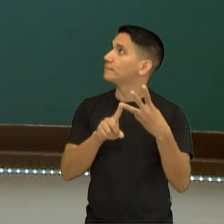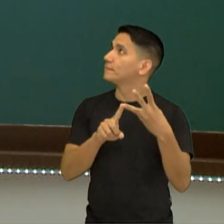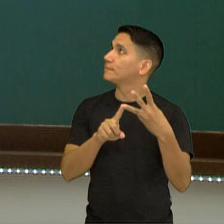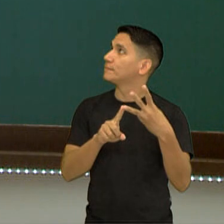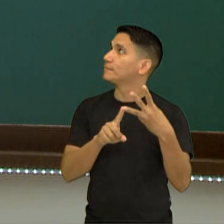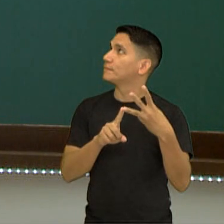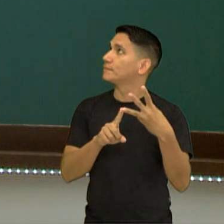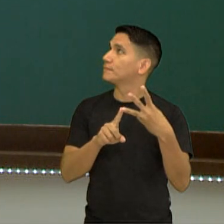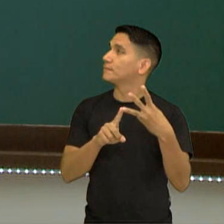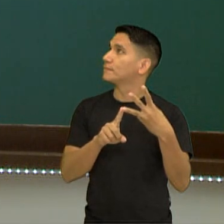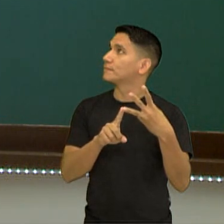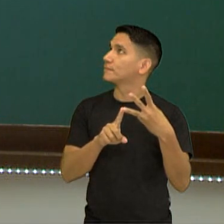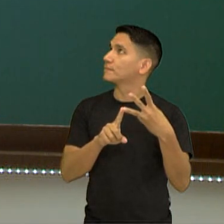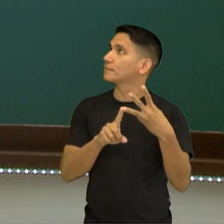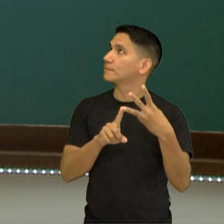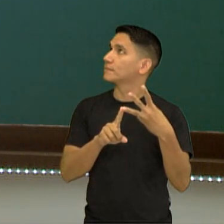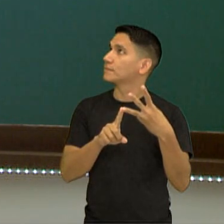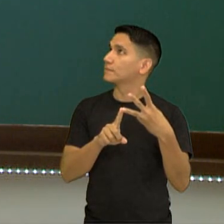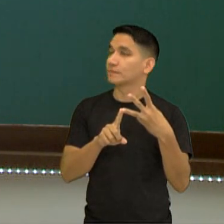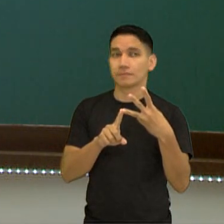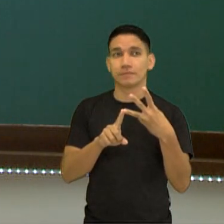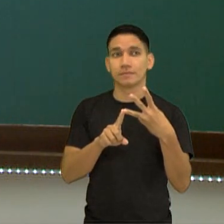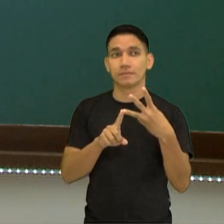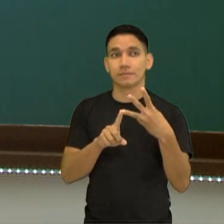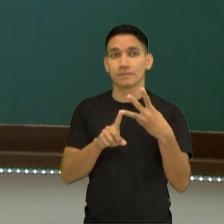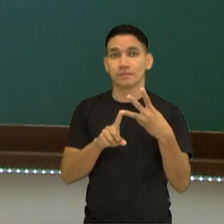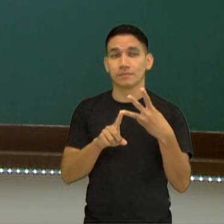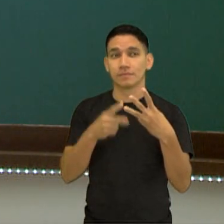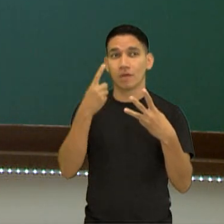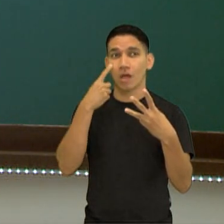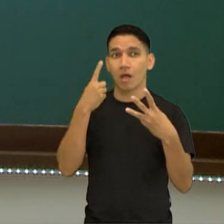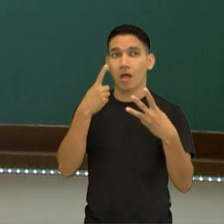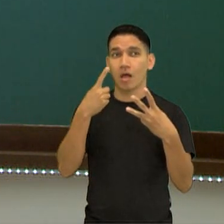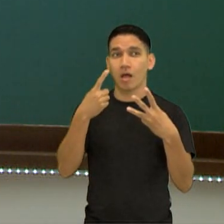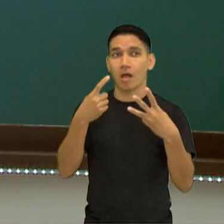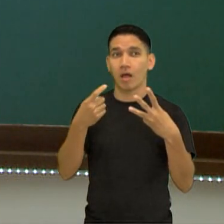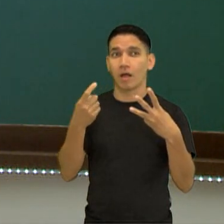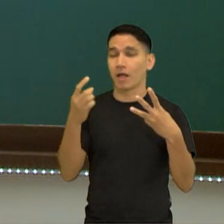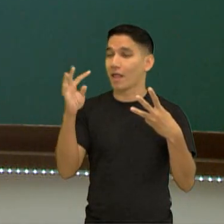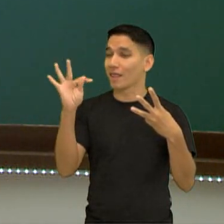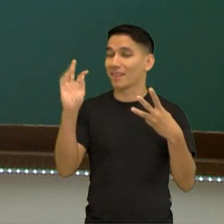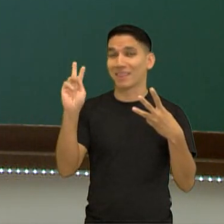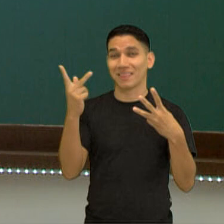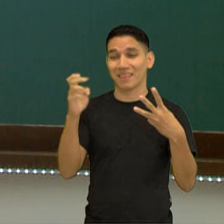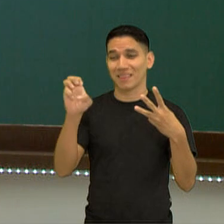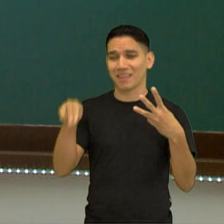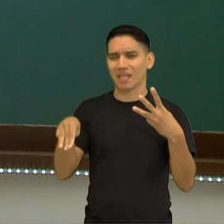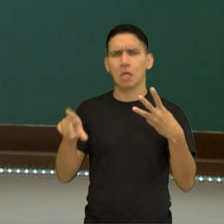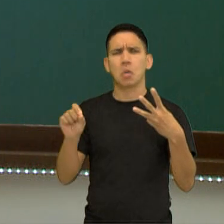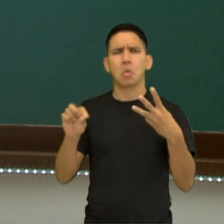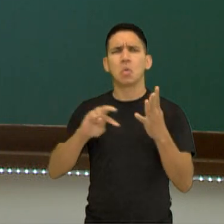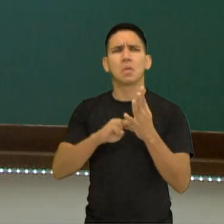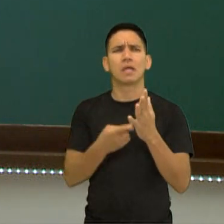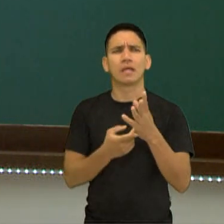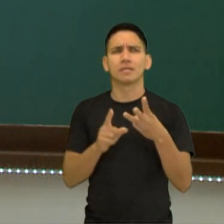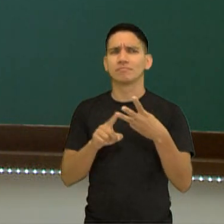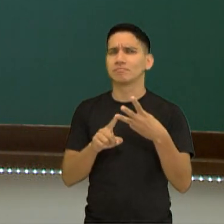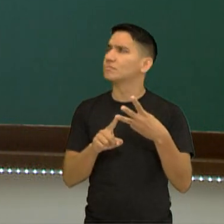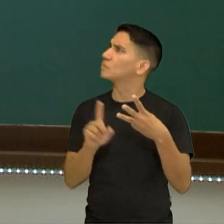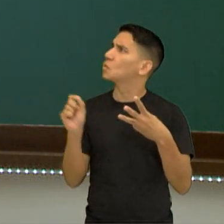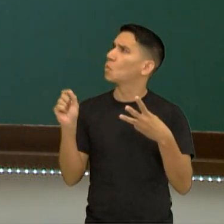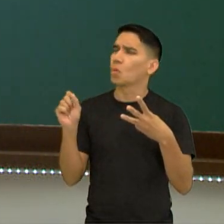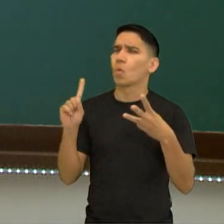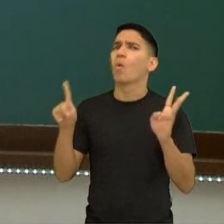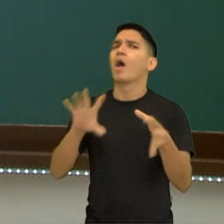Them. Esse pronome aqui, que está na linha número 5. Aqui é a última palavra. Está se referindo a quê? Porque sabemos